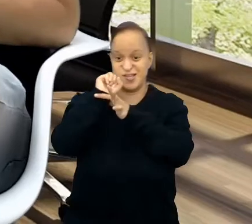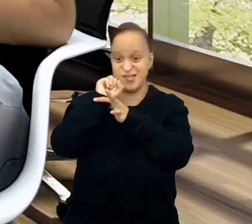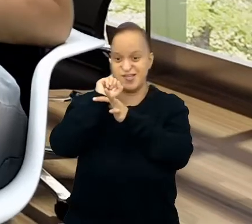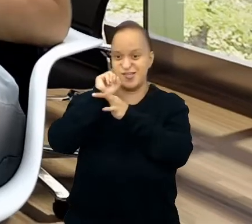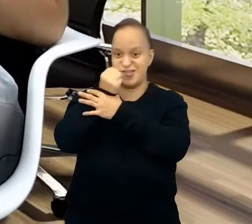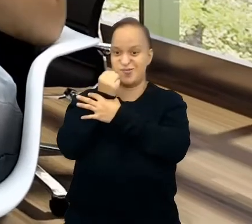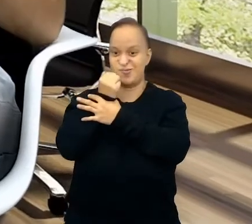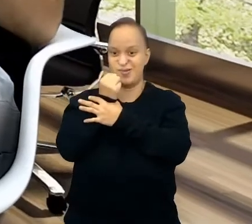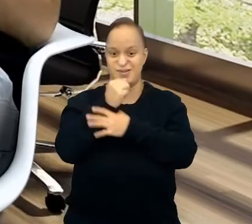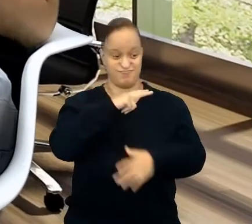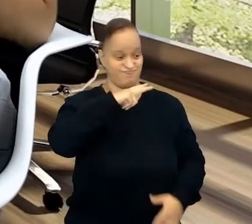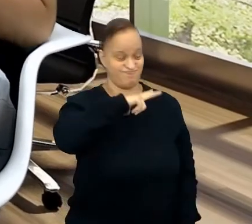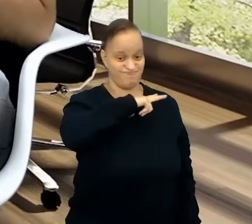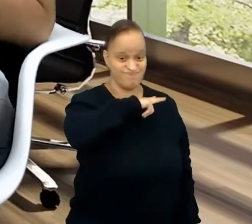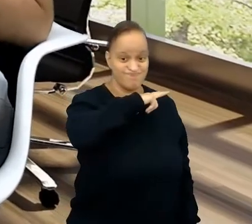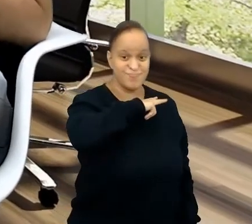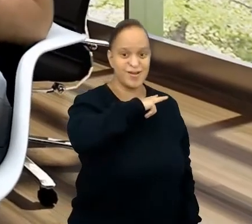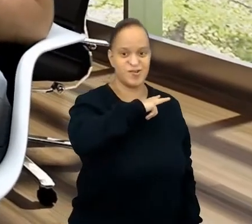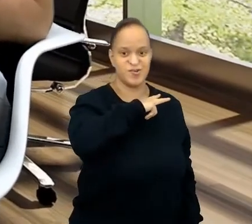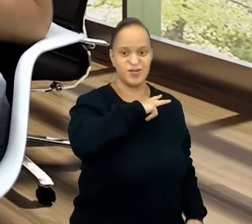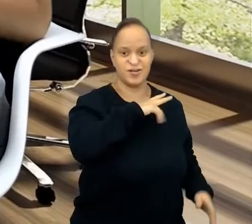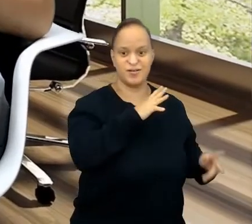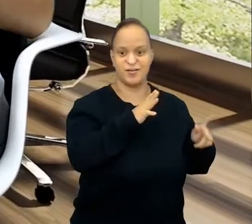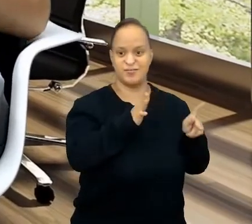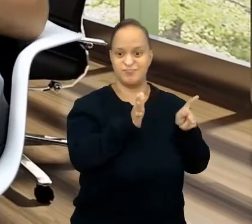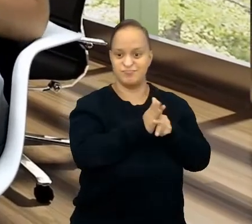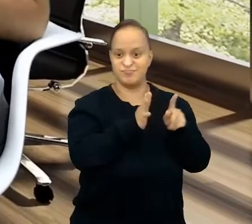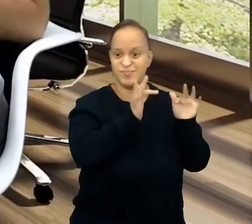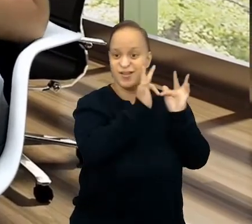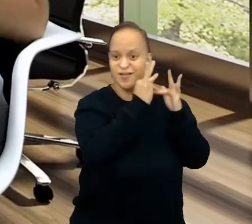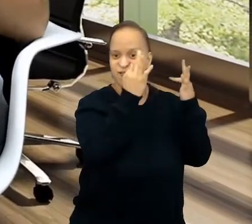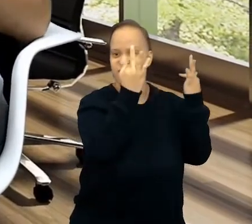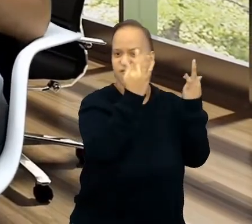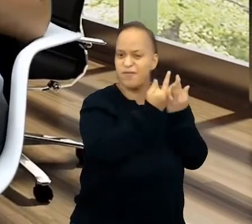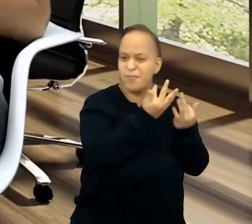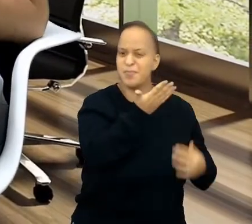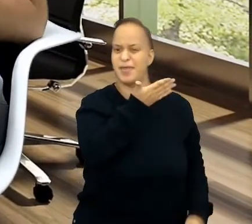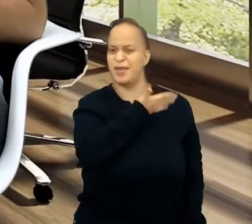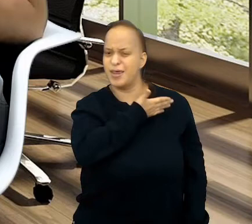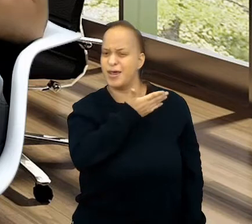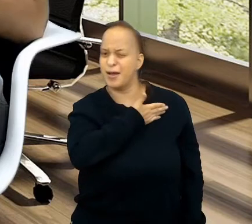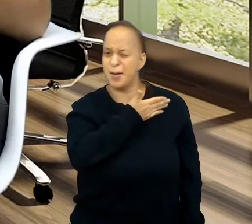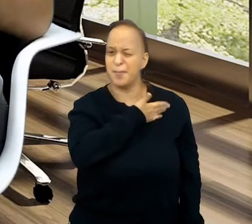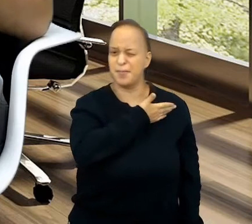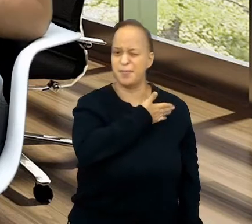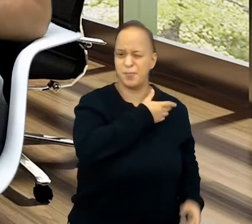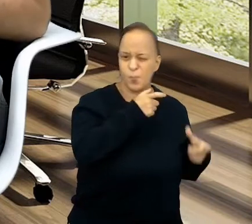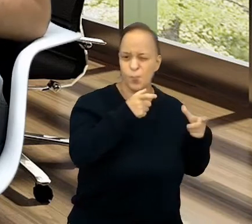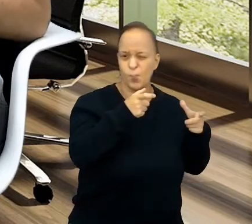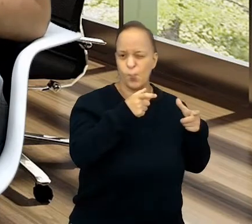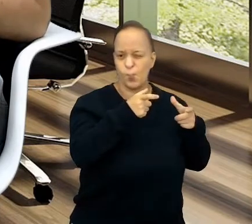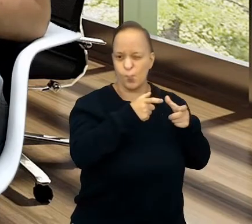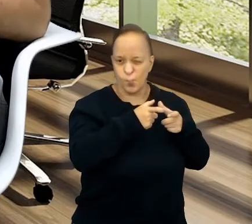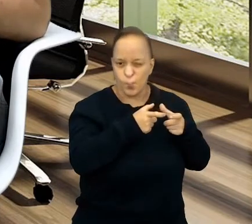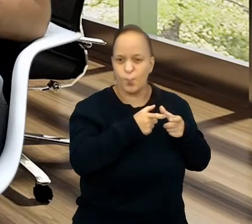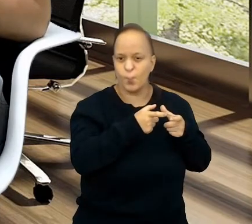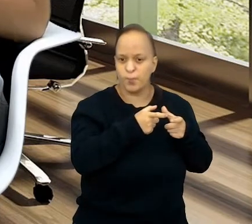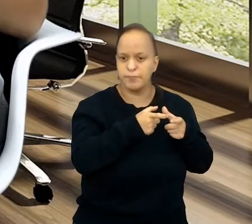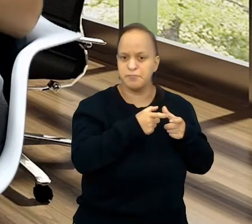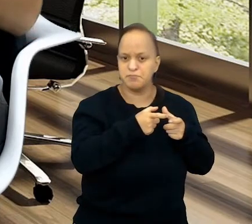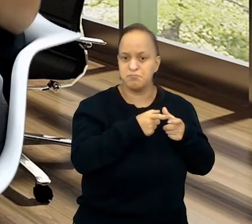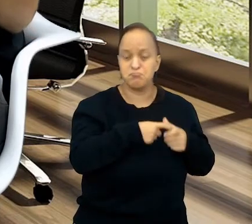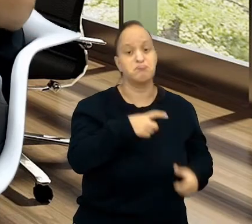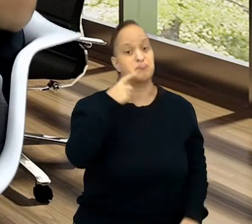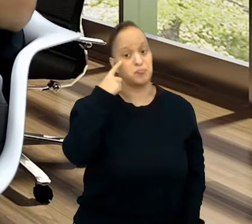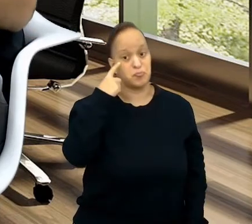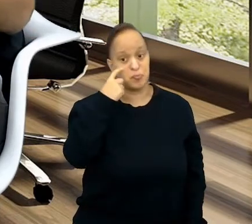nossa pessoal, as imagens que são da nossa família, com os colegas, né? Onde nós estamos. É sempre interessante que vocês tenham essa visão.